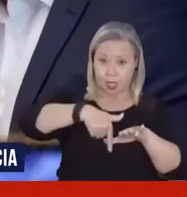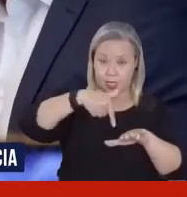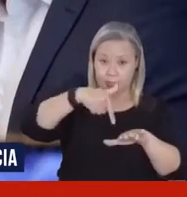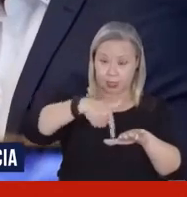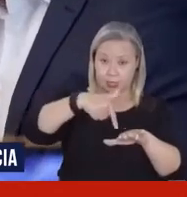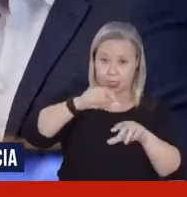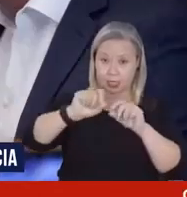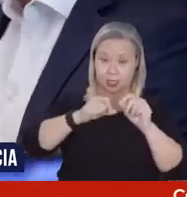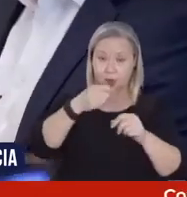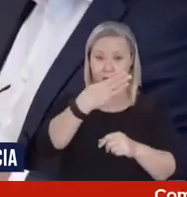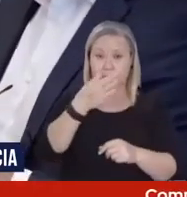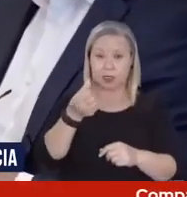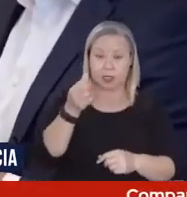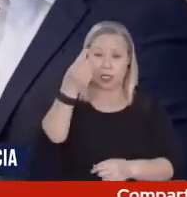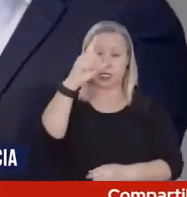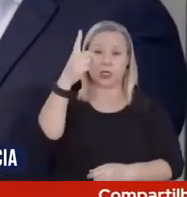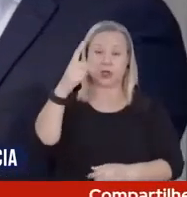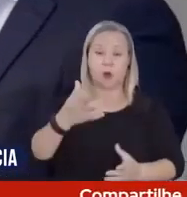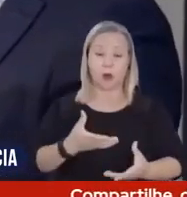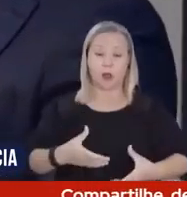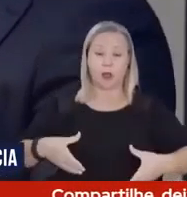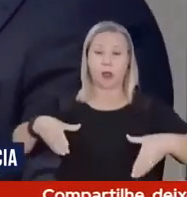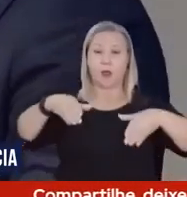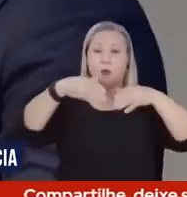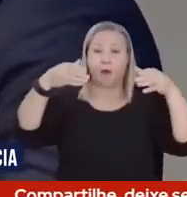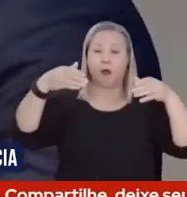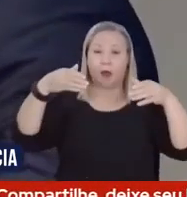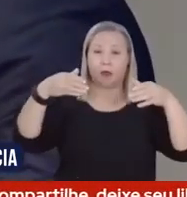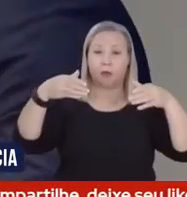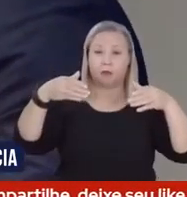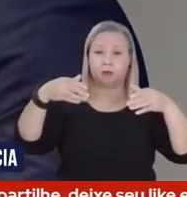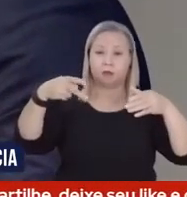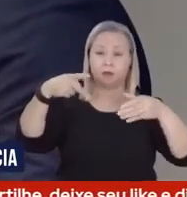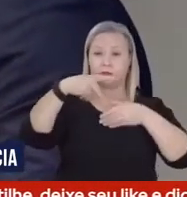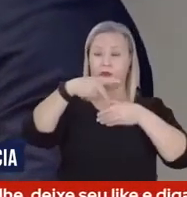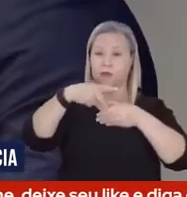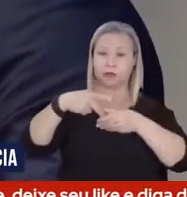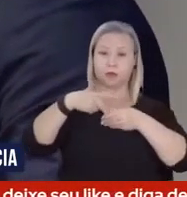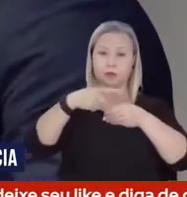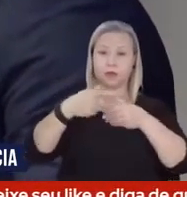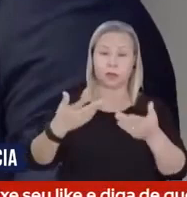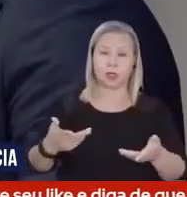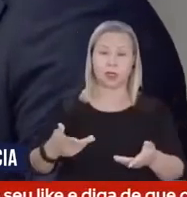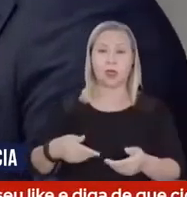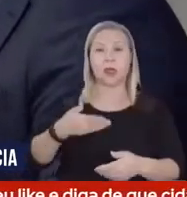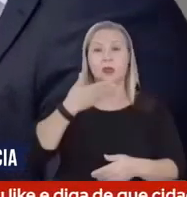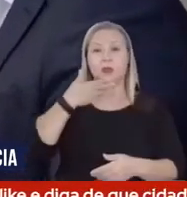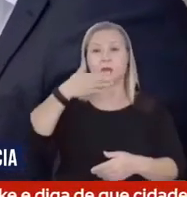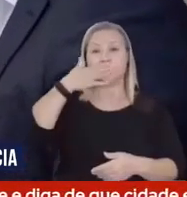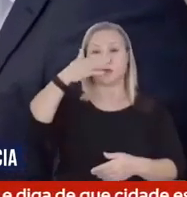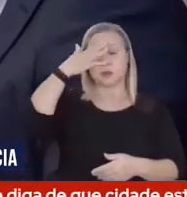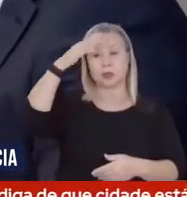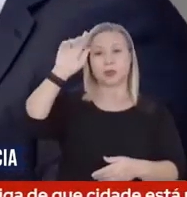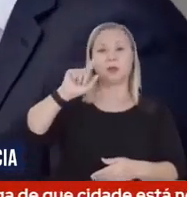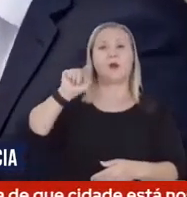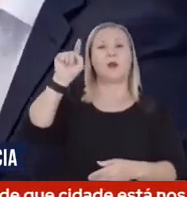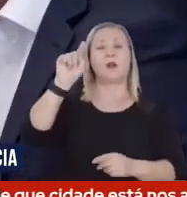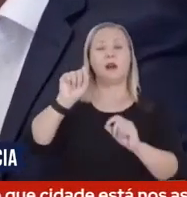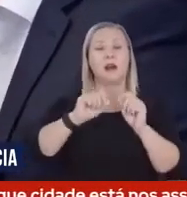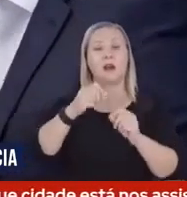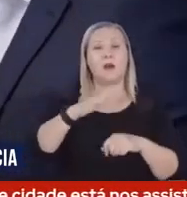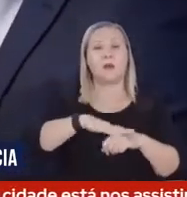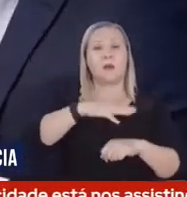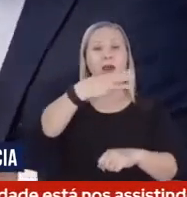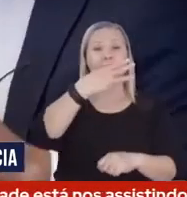barril no pré-sal. Só o Oriente Médio do onshore que está dando mais 32%. Então, imagina